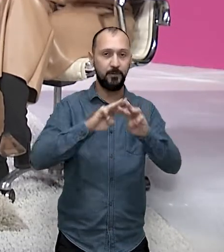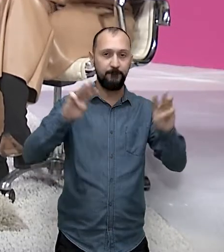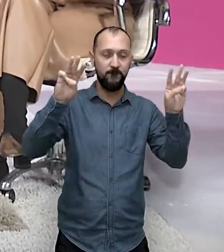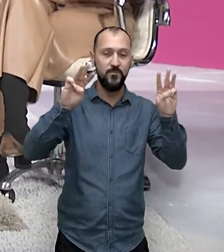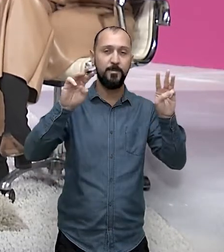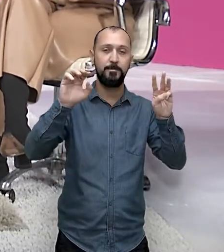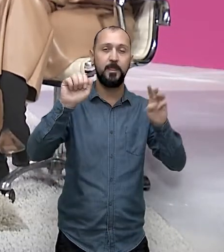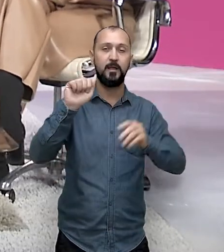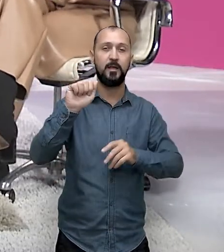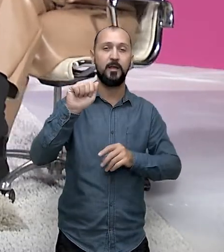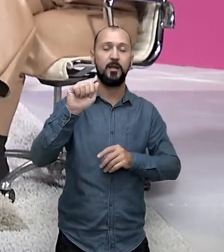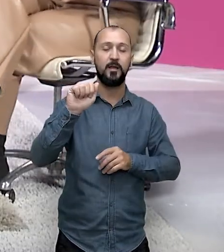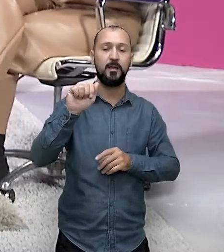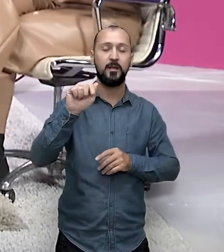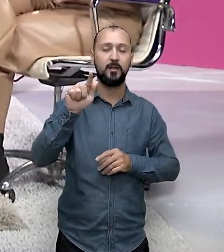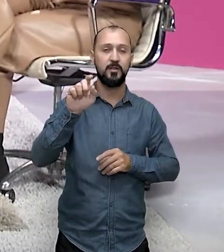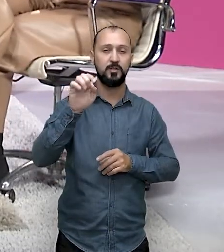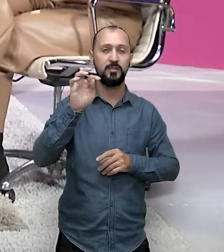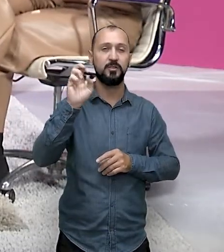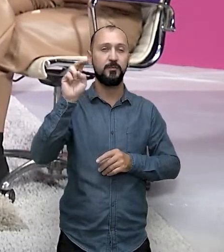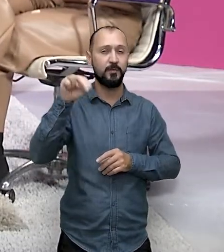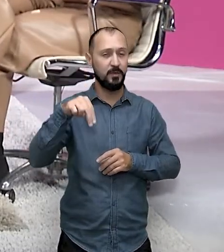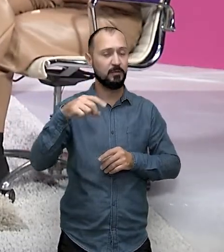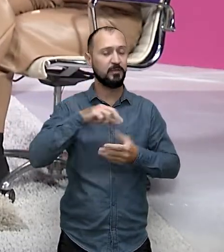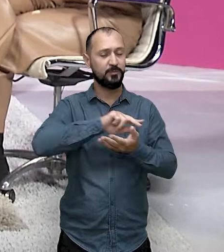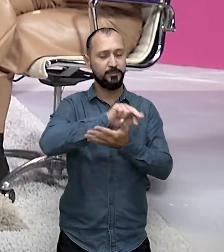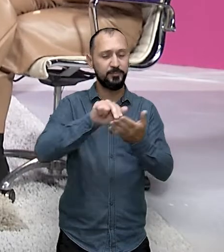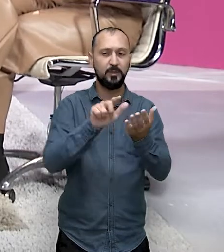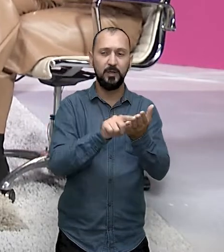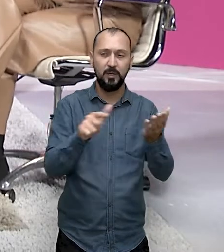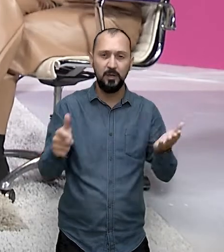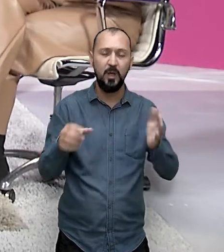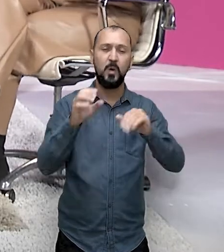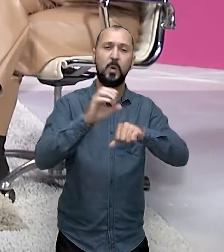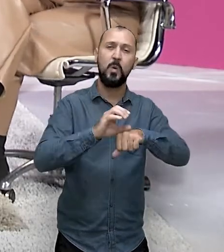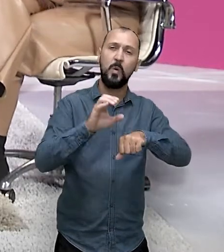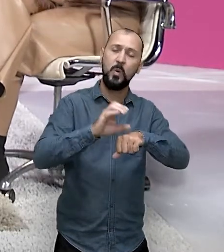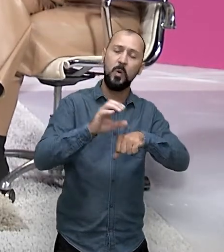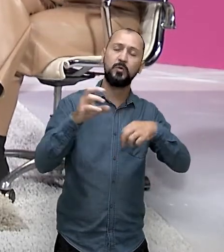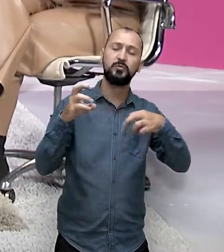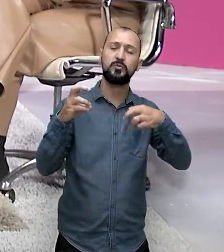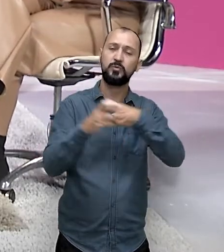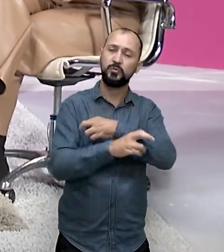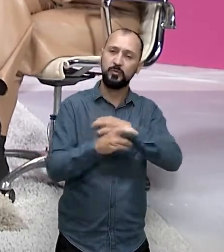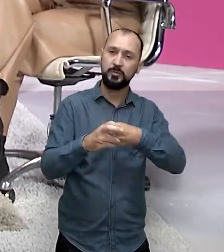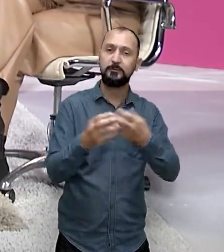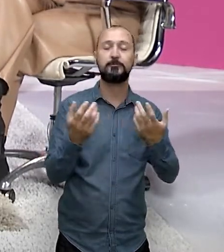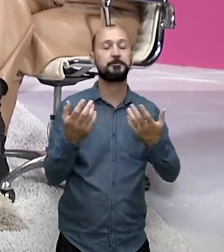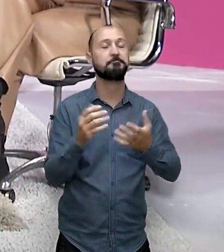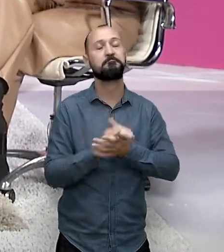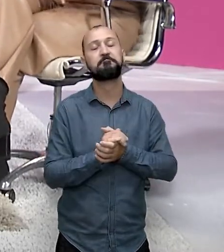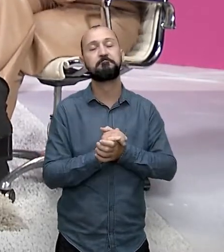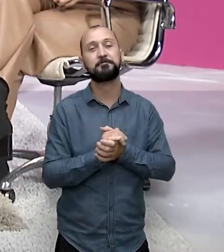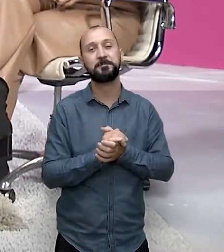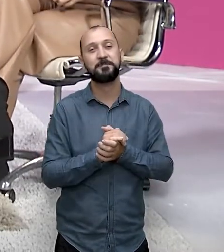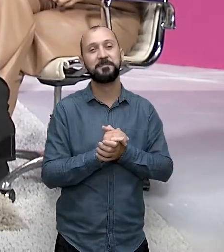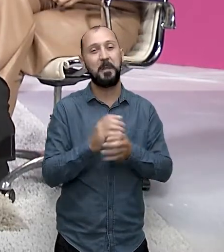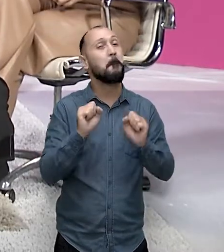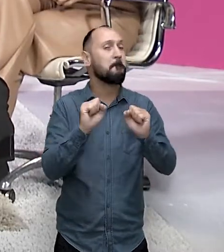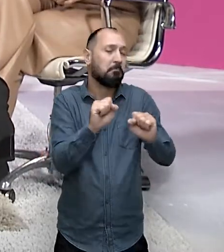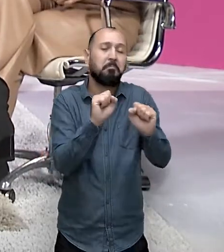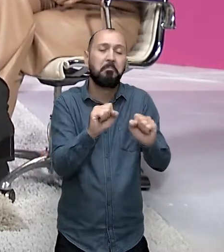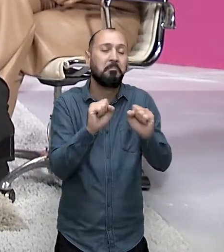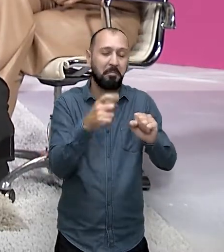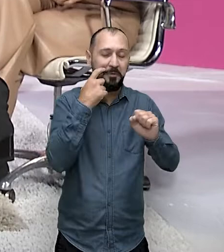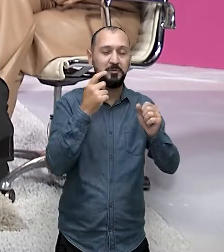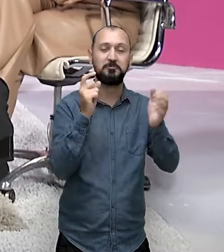próprio site da Agência de Trânsito do município tem várias cartilhas, a lei, o Código Nacional de Trânsito,